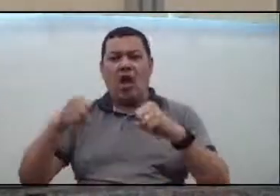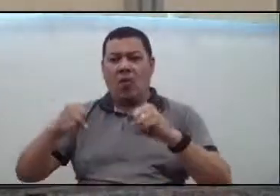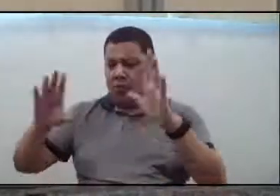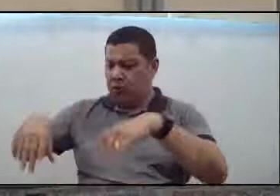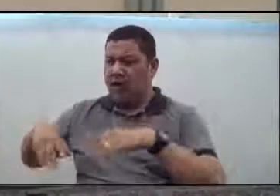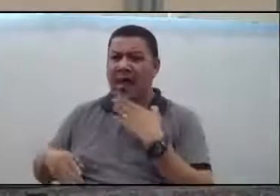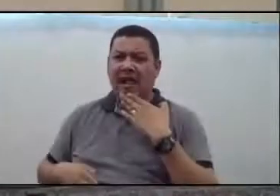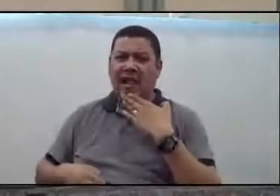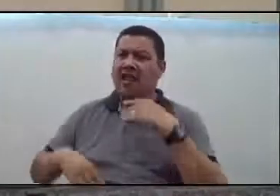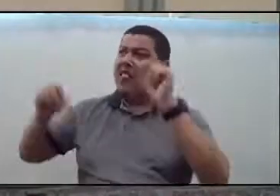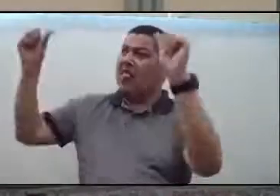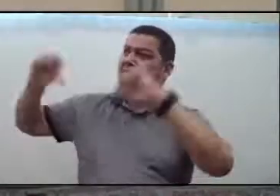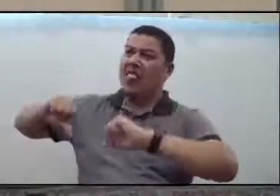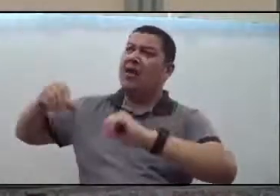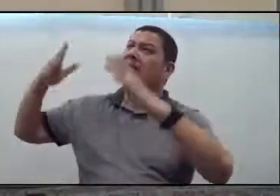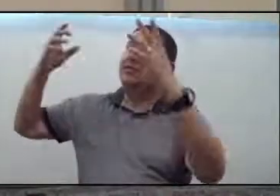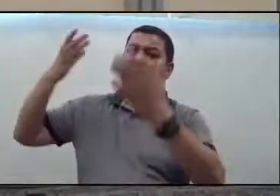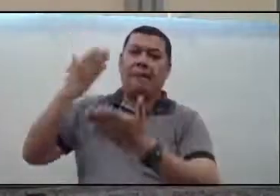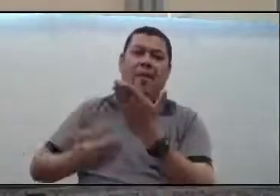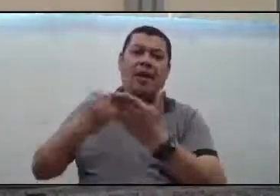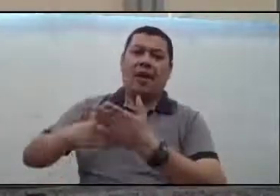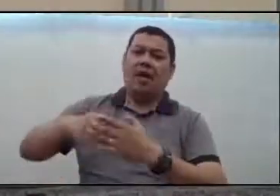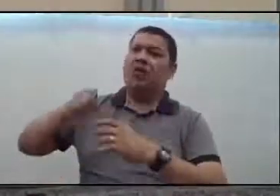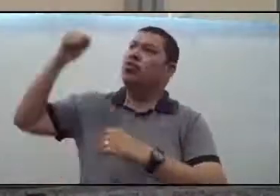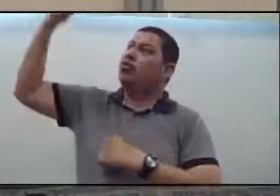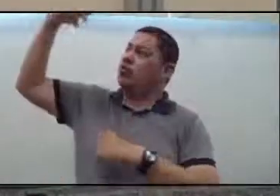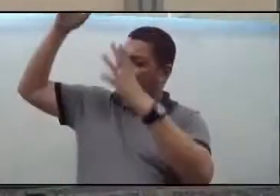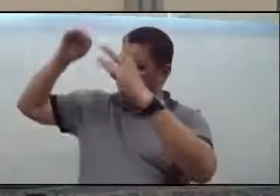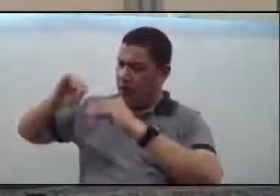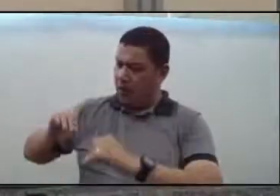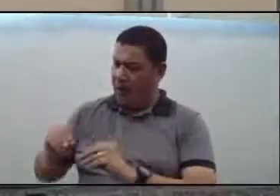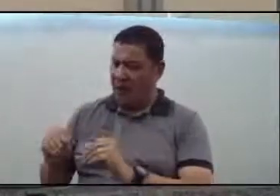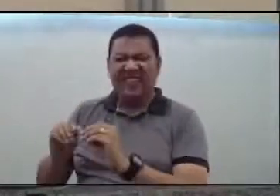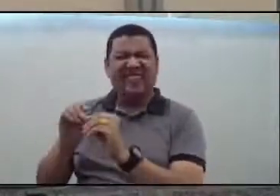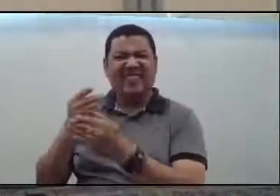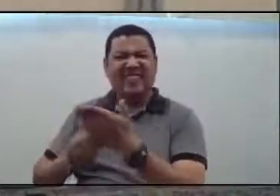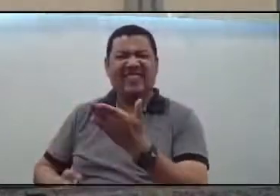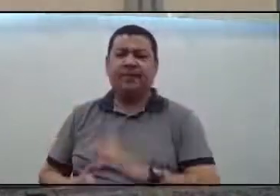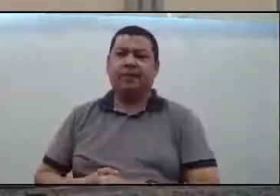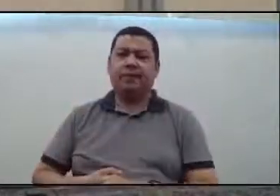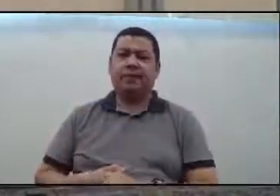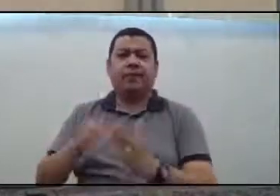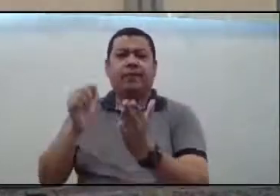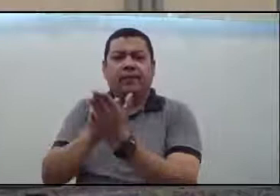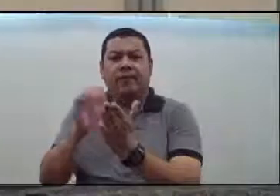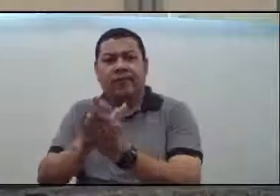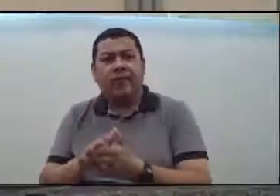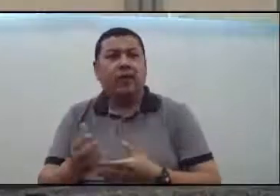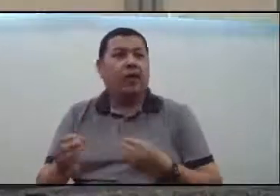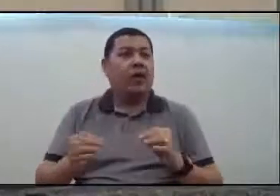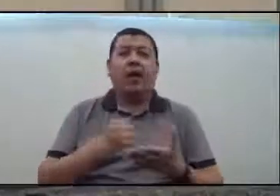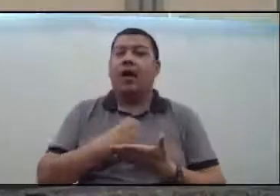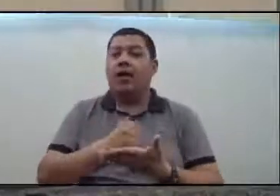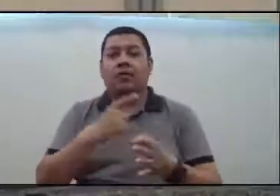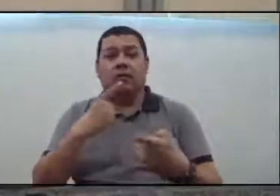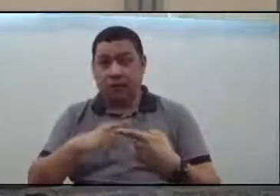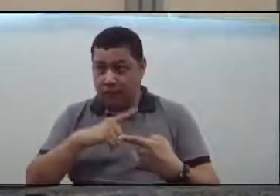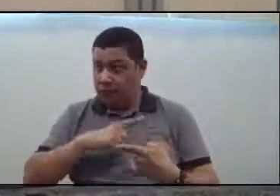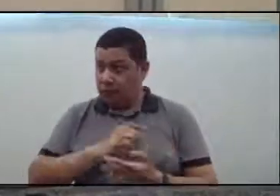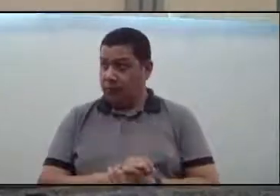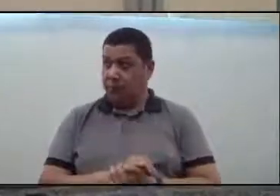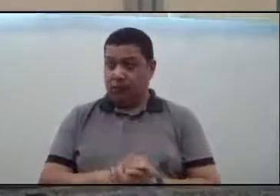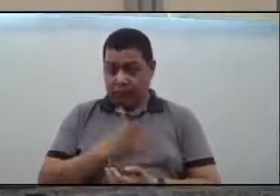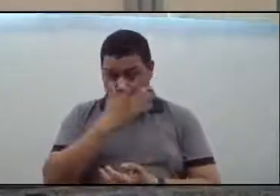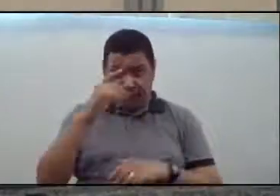né, restitui, facilita para o dono, parcela lá a multa, algum mecanismo para aquele trabalhador que talvez